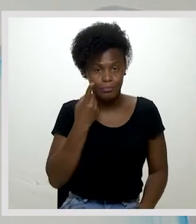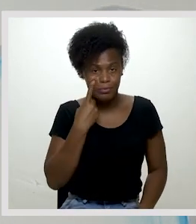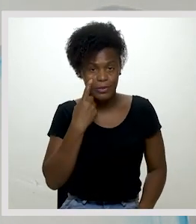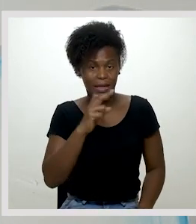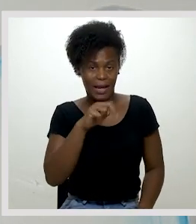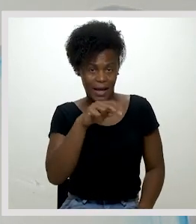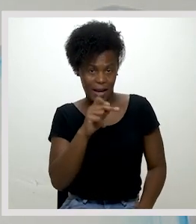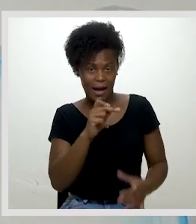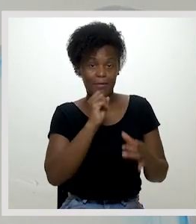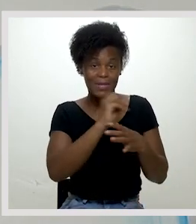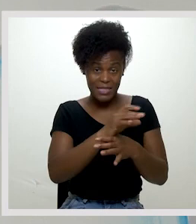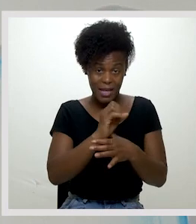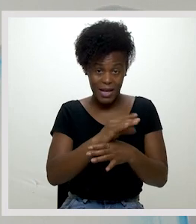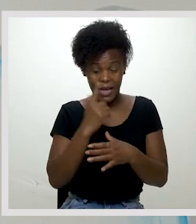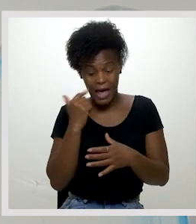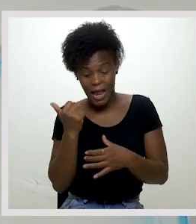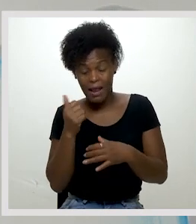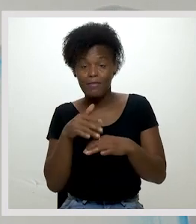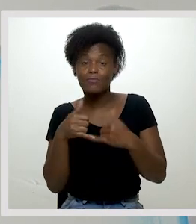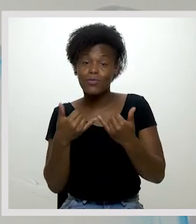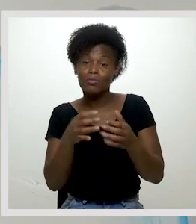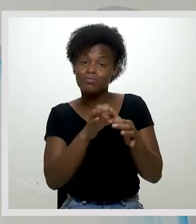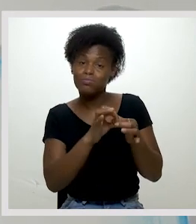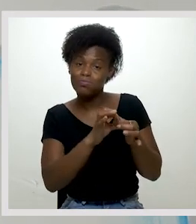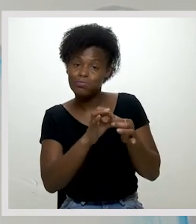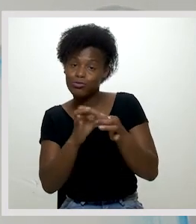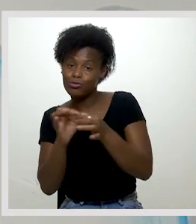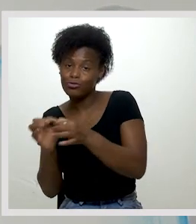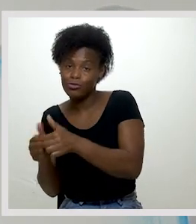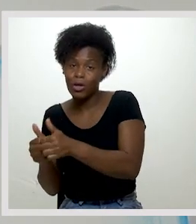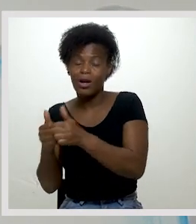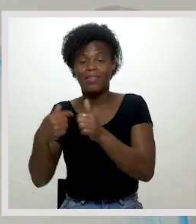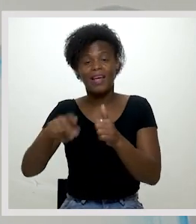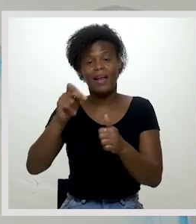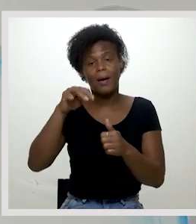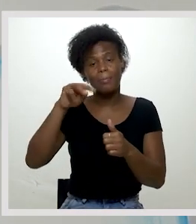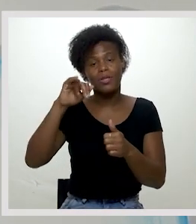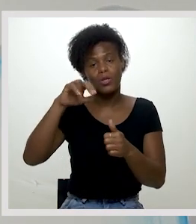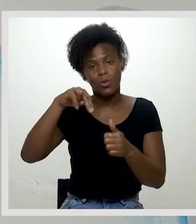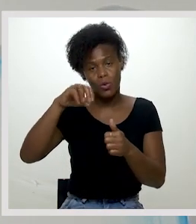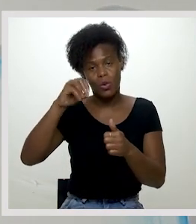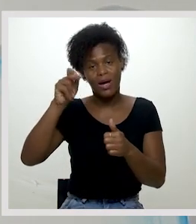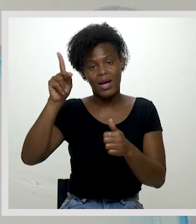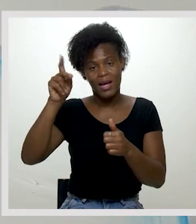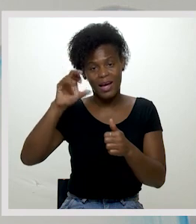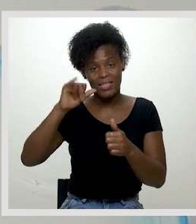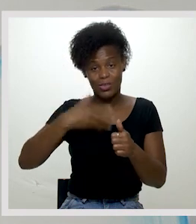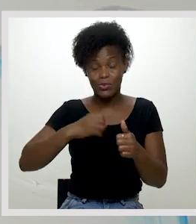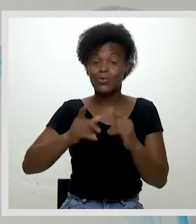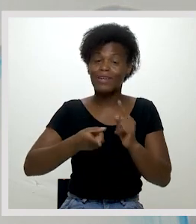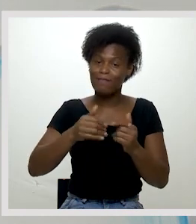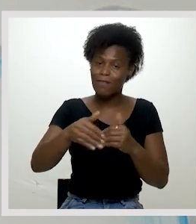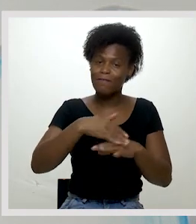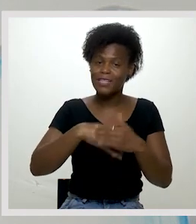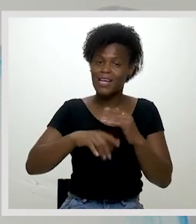reconhecer o RNA de mensageiro, ela faz a complementaridade, trazendo consigo já os aminoácidos que irão agora fazer